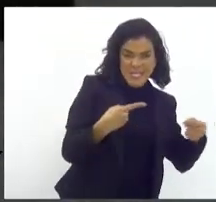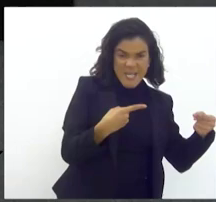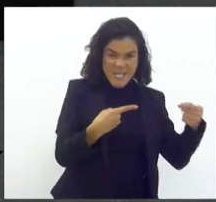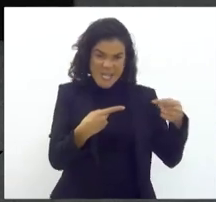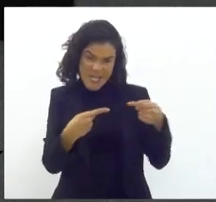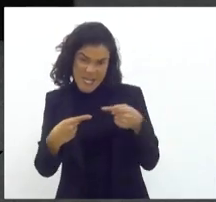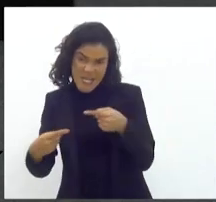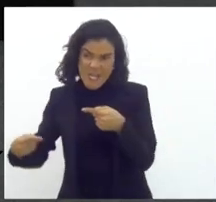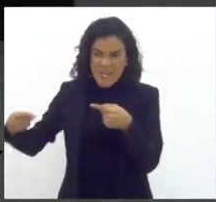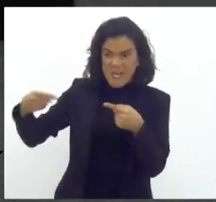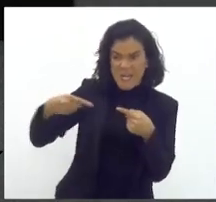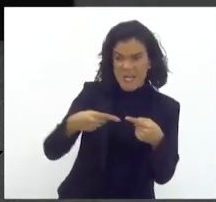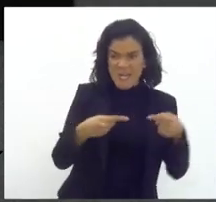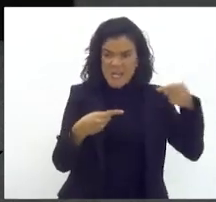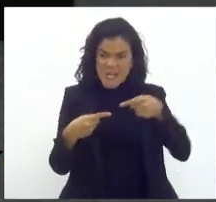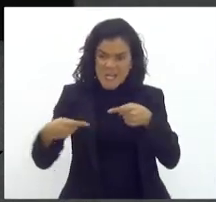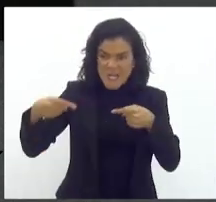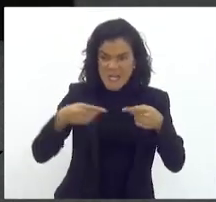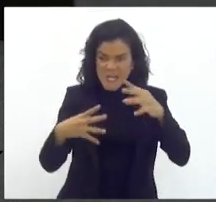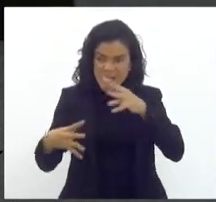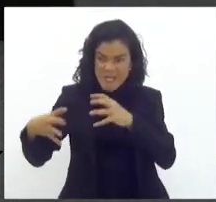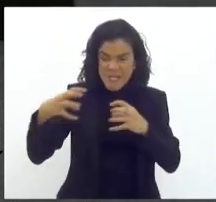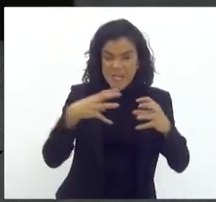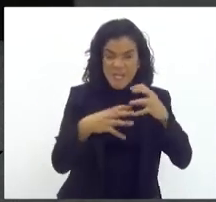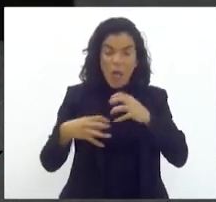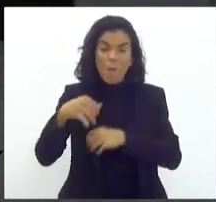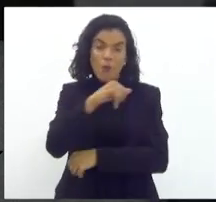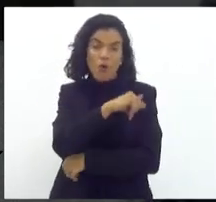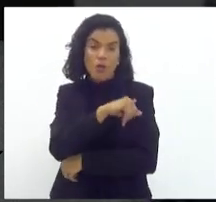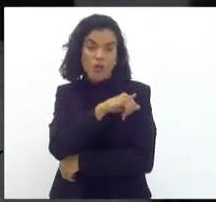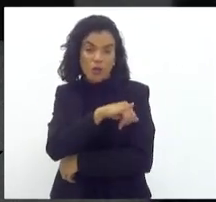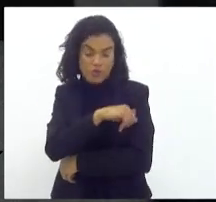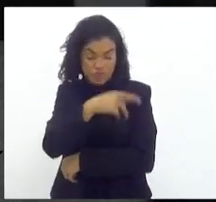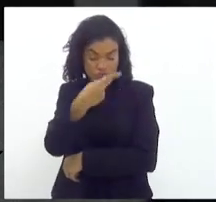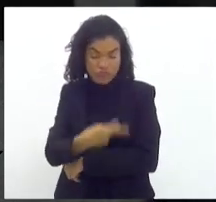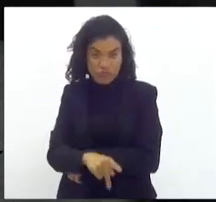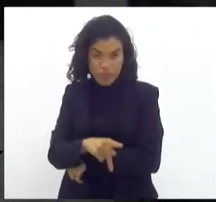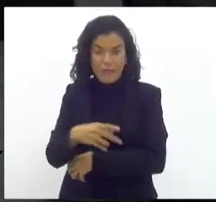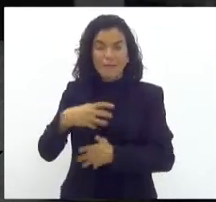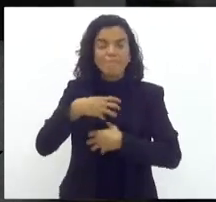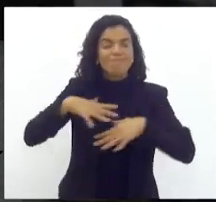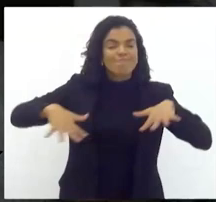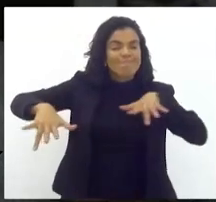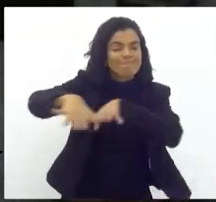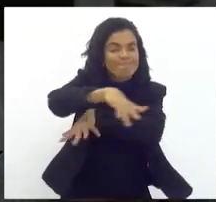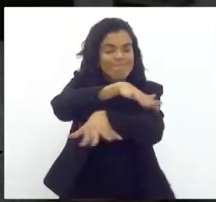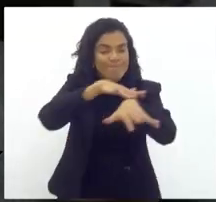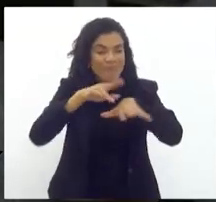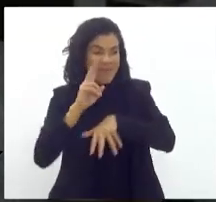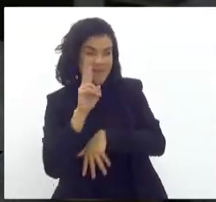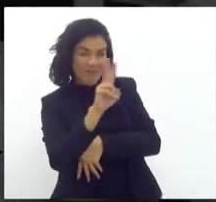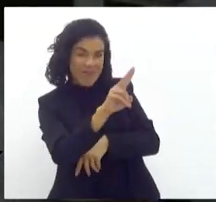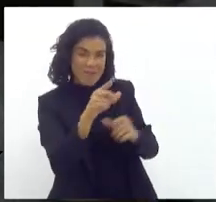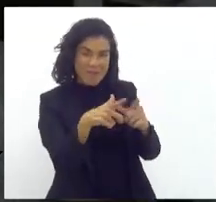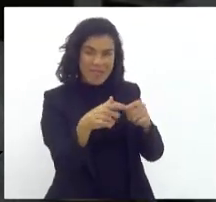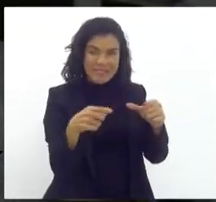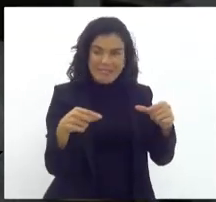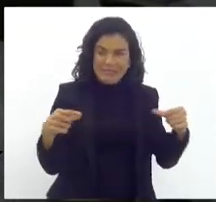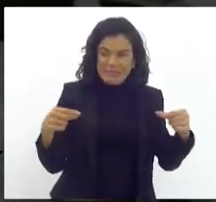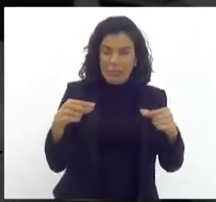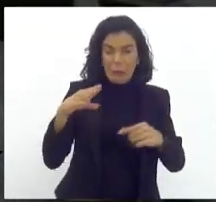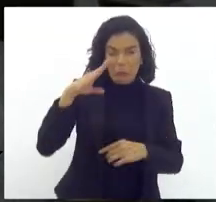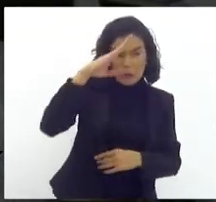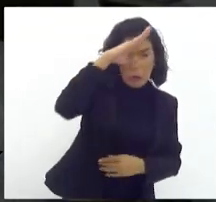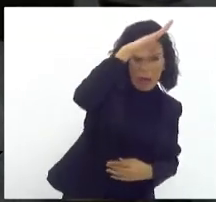ânimos trazendo para o Rio de Janeiro Rodrigo esse clima que a gente vê lá em Brasília de